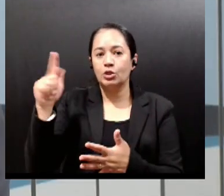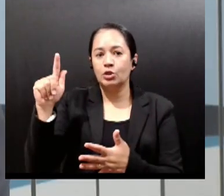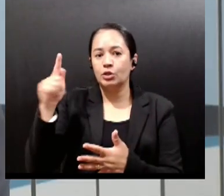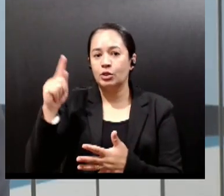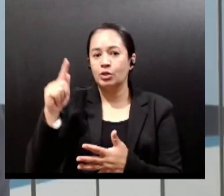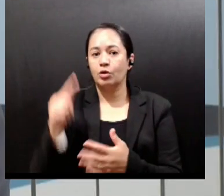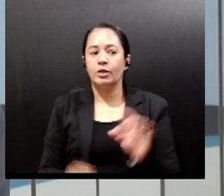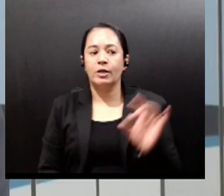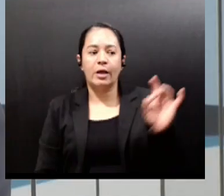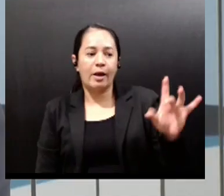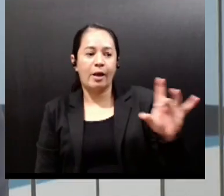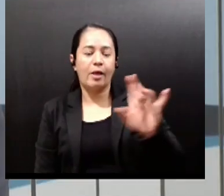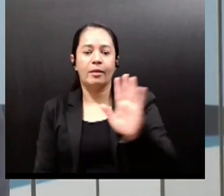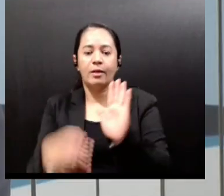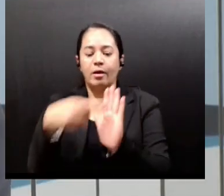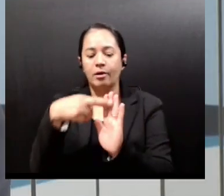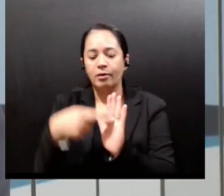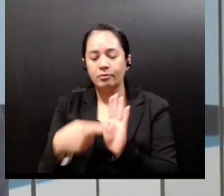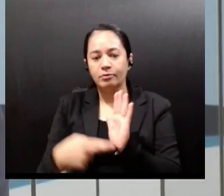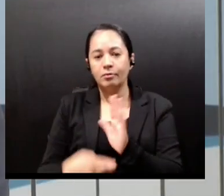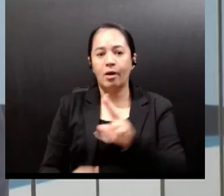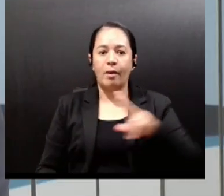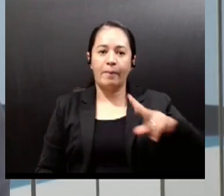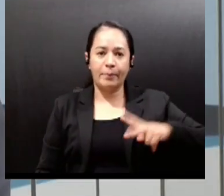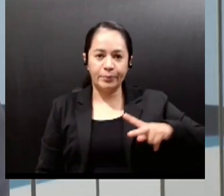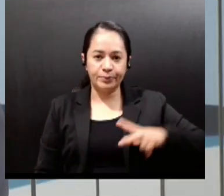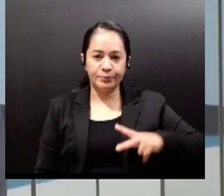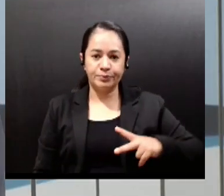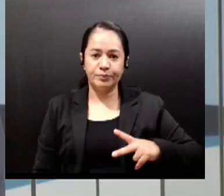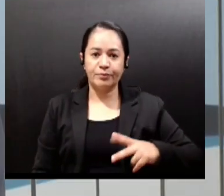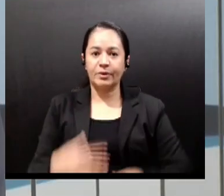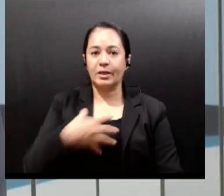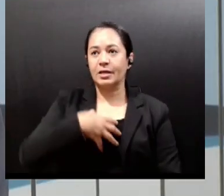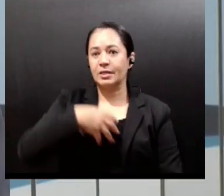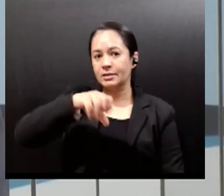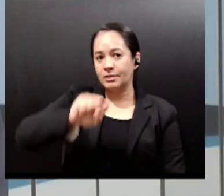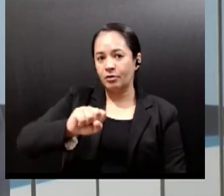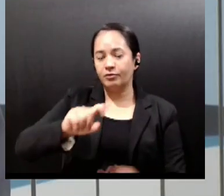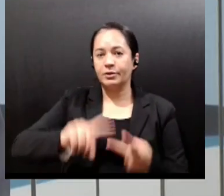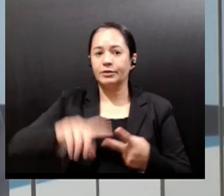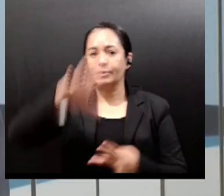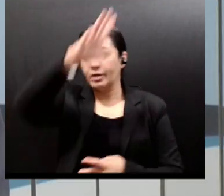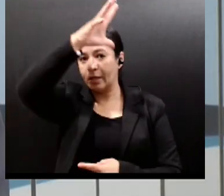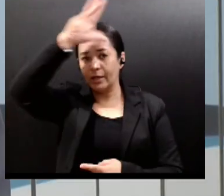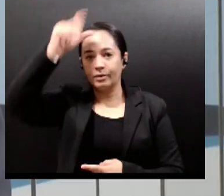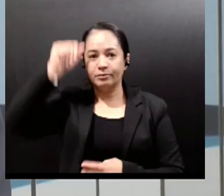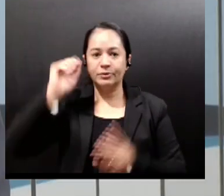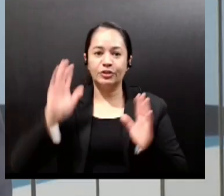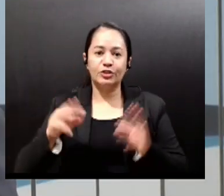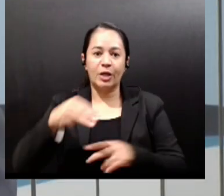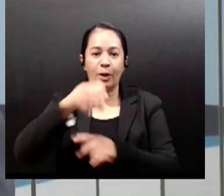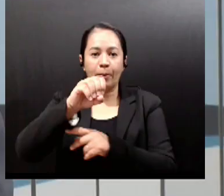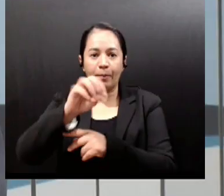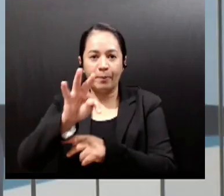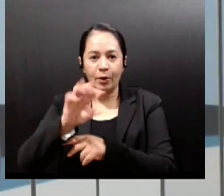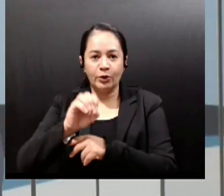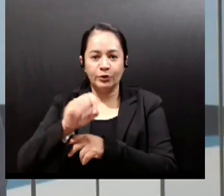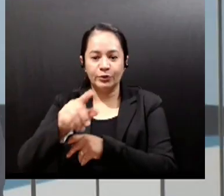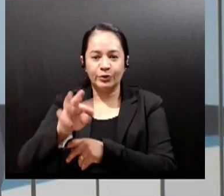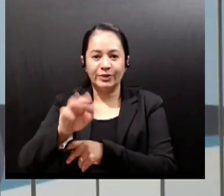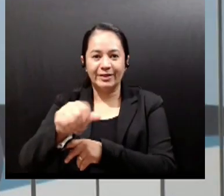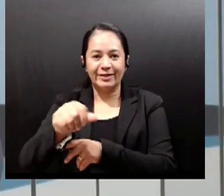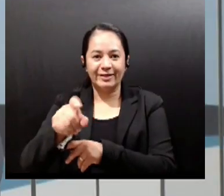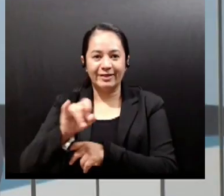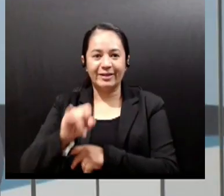com algumas particularidades. Salvador e Manaus, aí já é mototáxi, porque o veículo, a motocicleta, precisa ter a